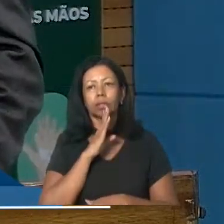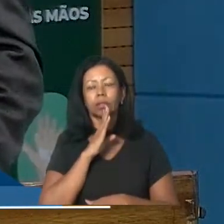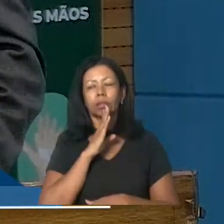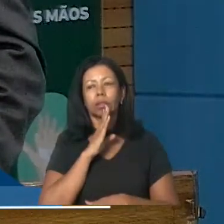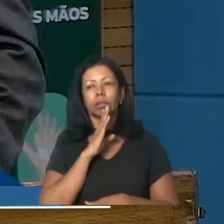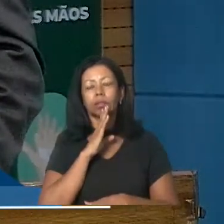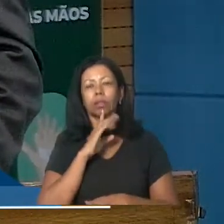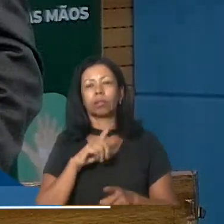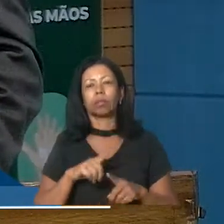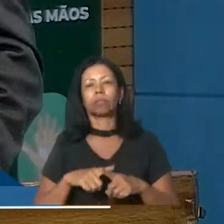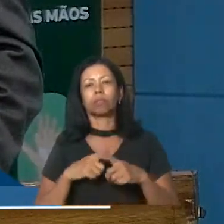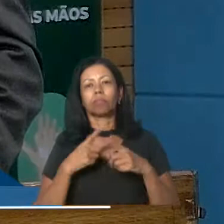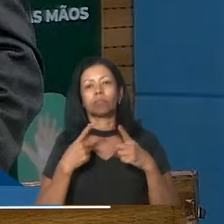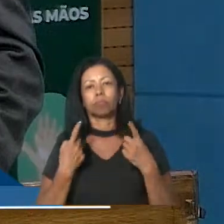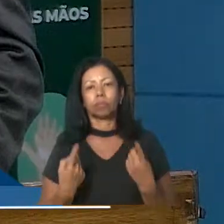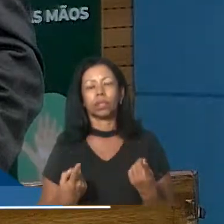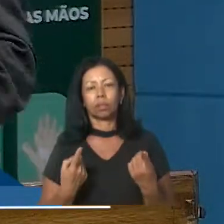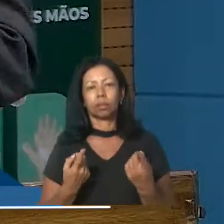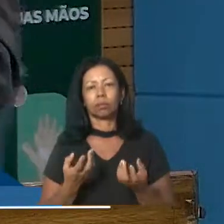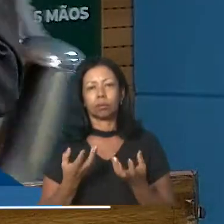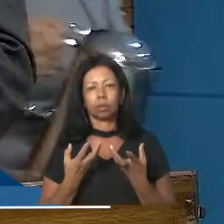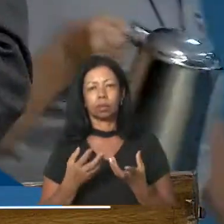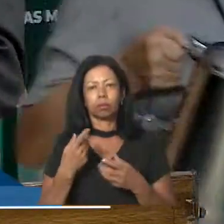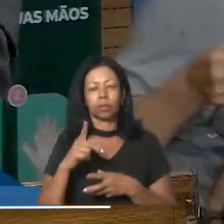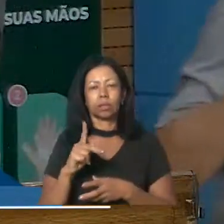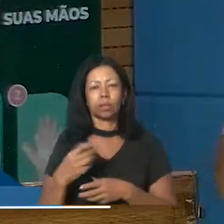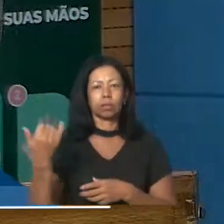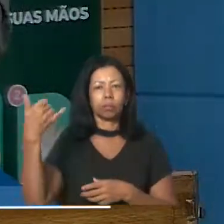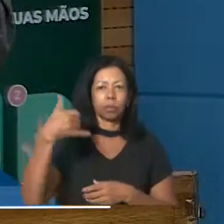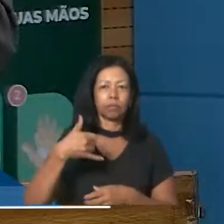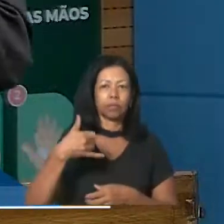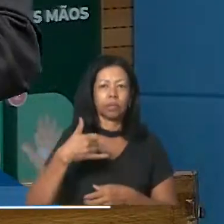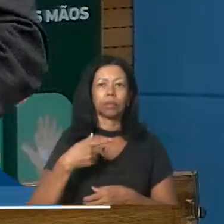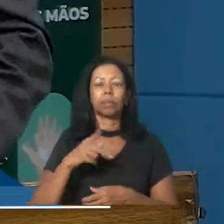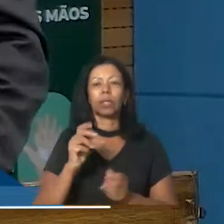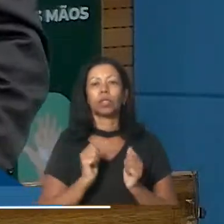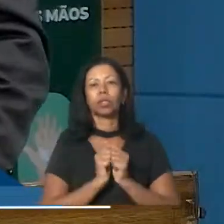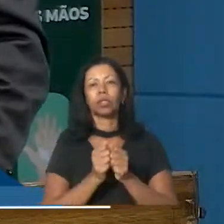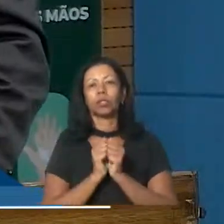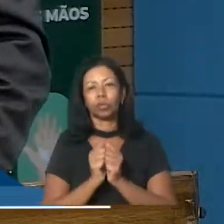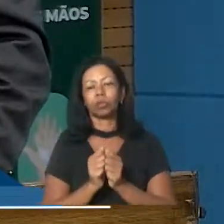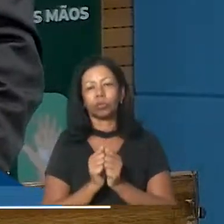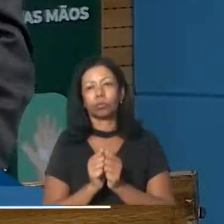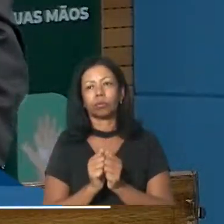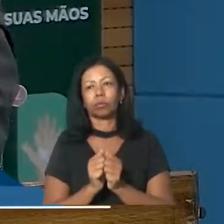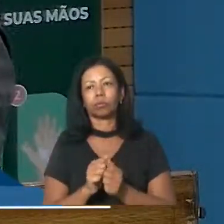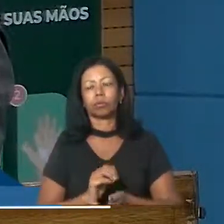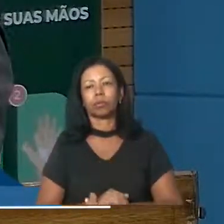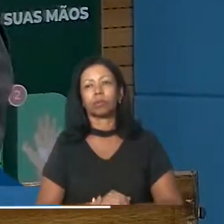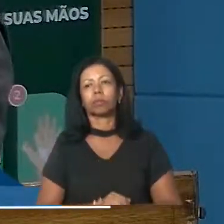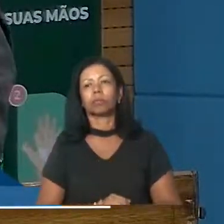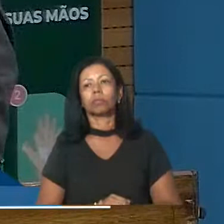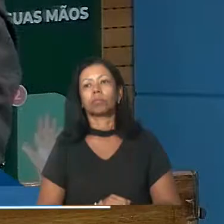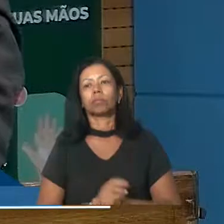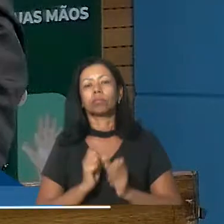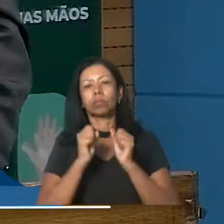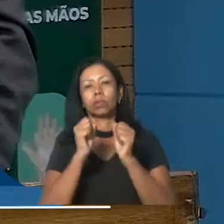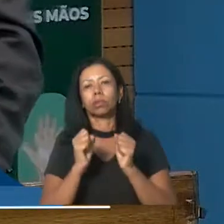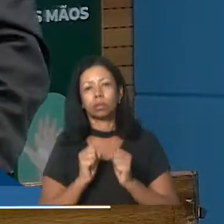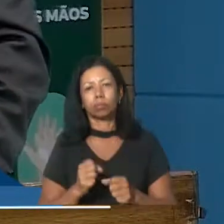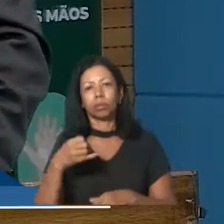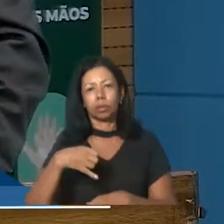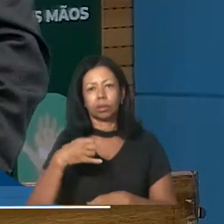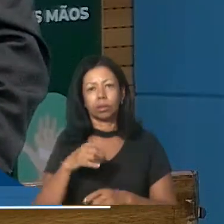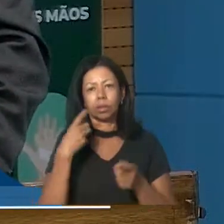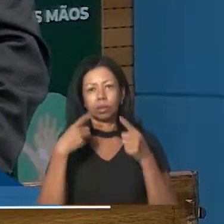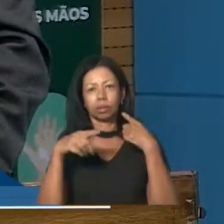faço questão de que Vossa Excelência me mande, para que juntos, já mandou, para que juntos podemos sim